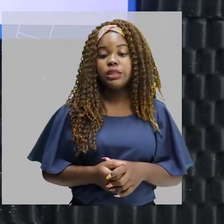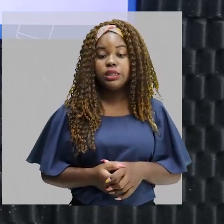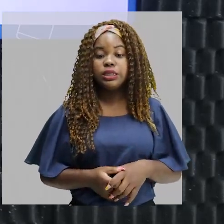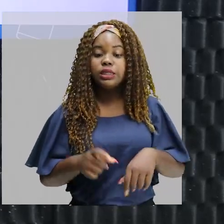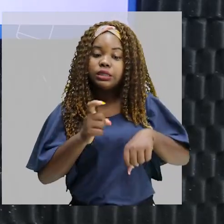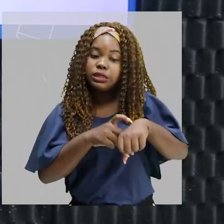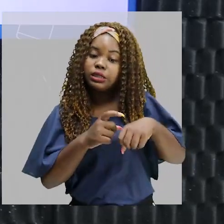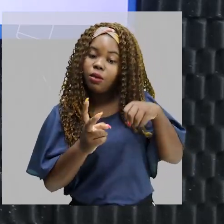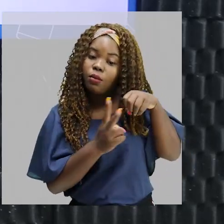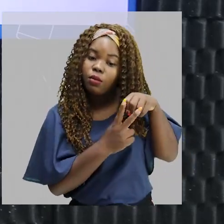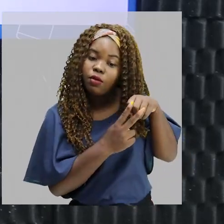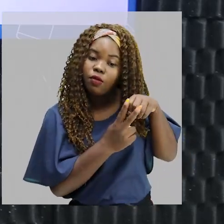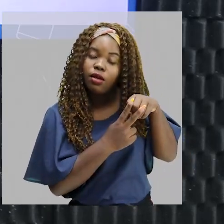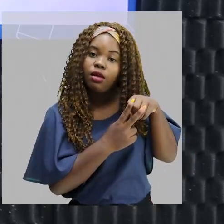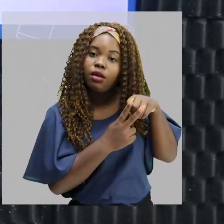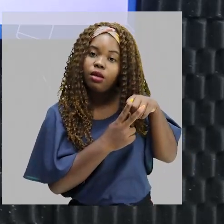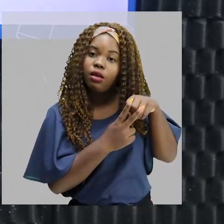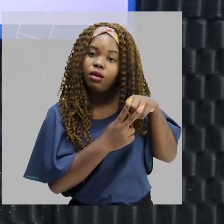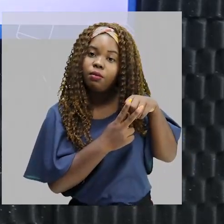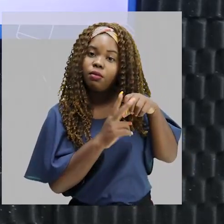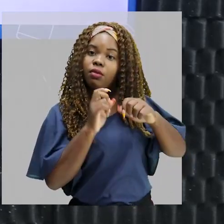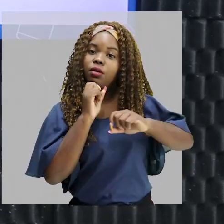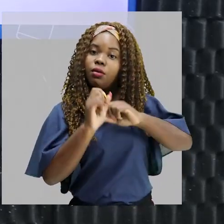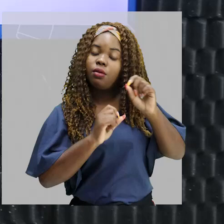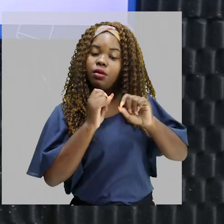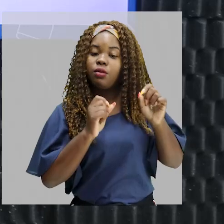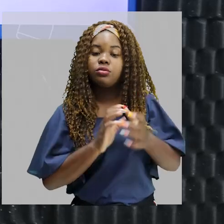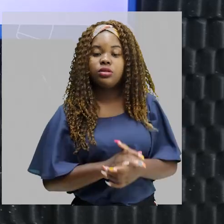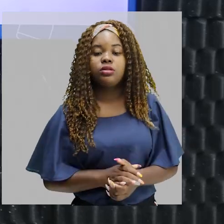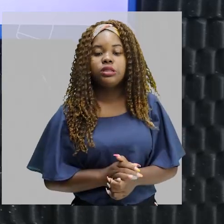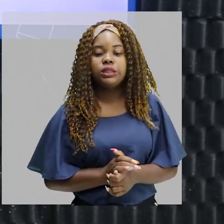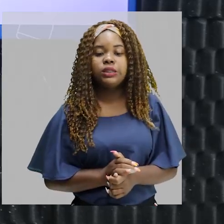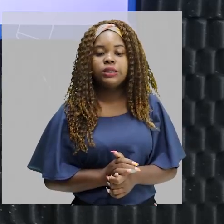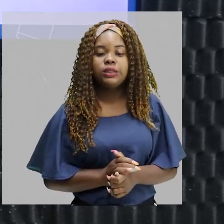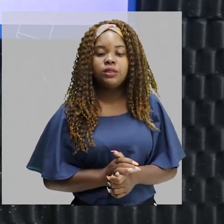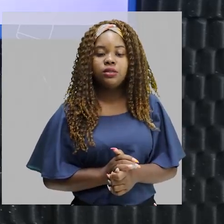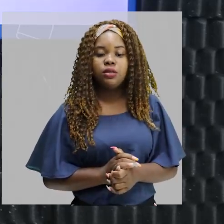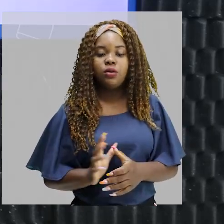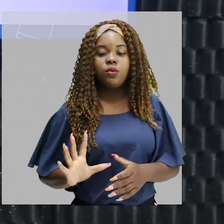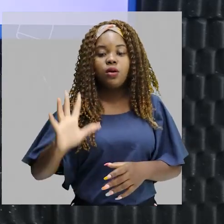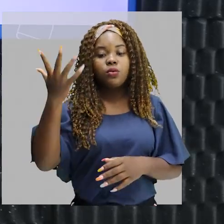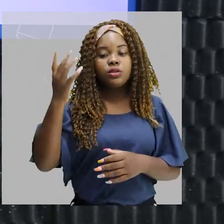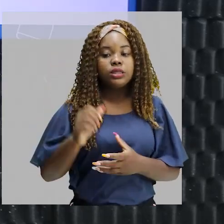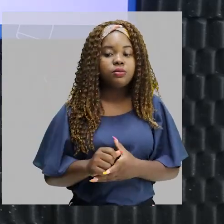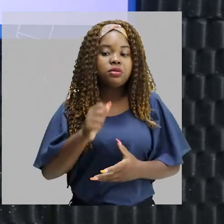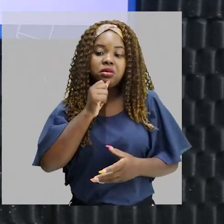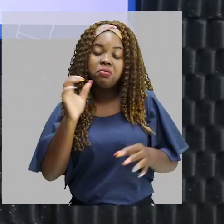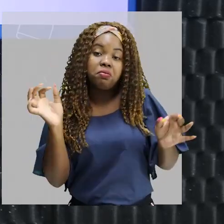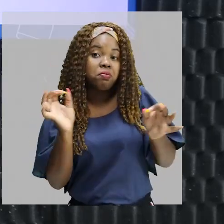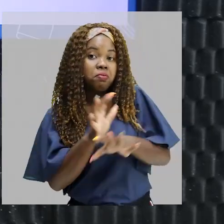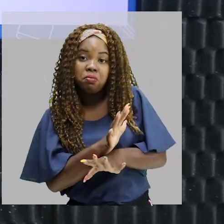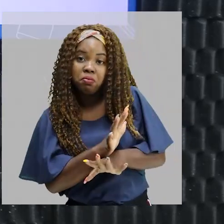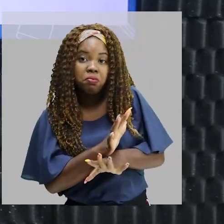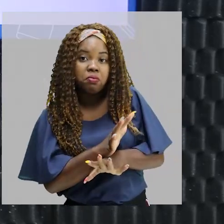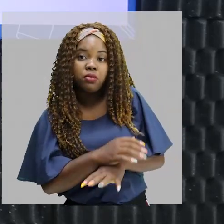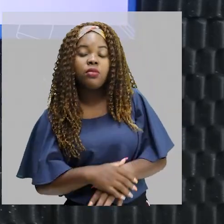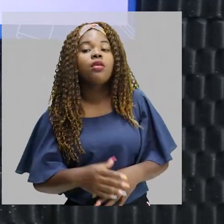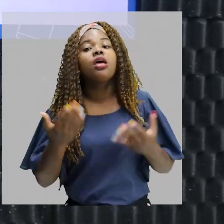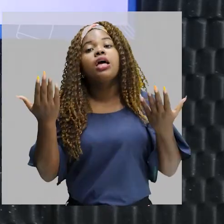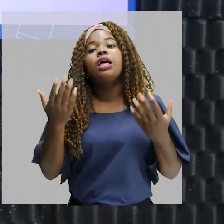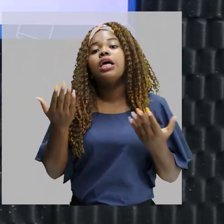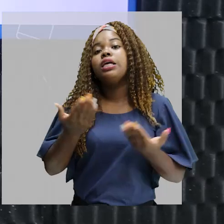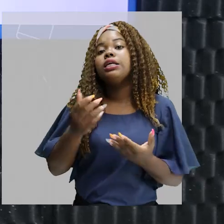imperfectivo? É uma ação que ainda não foi concluída ou que está em curso. Por exemplo, no presente do